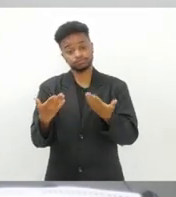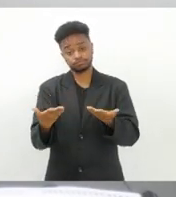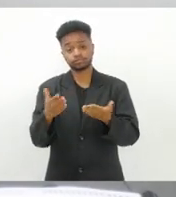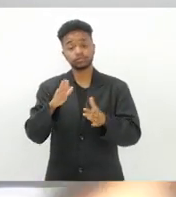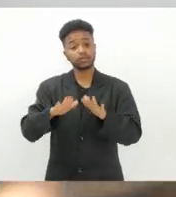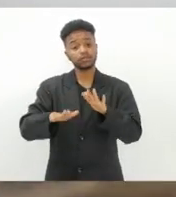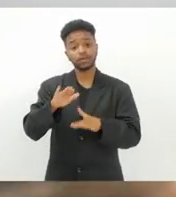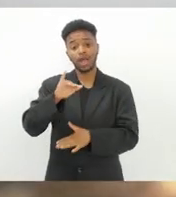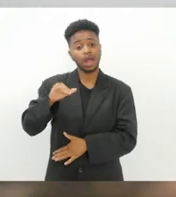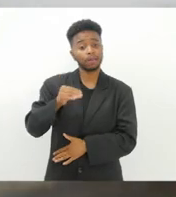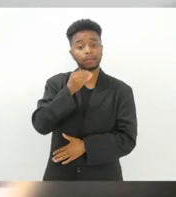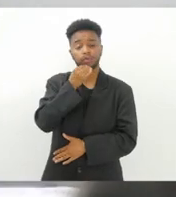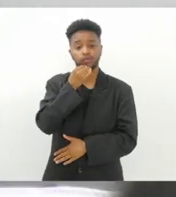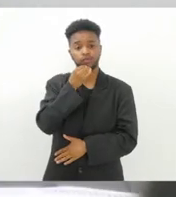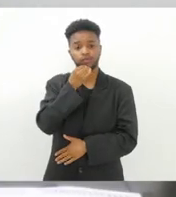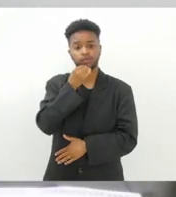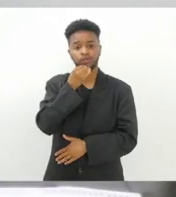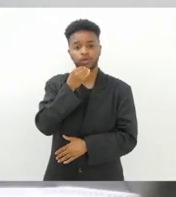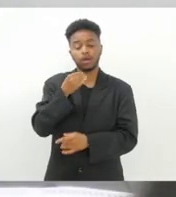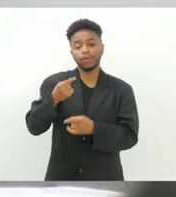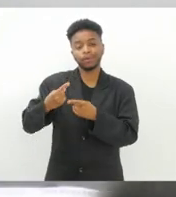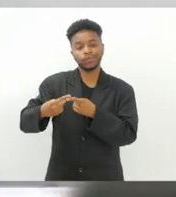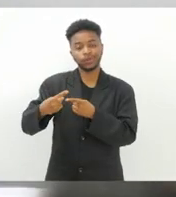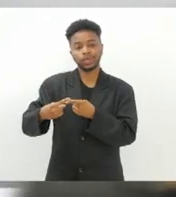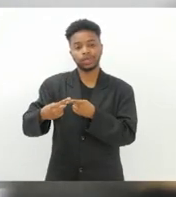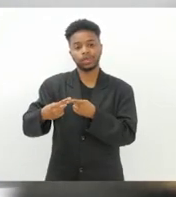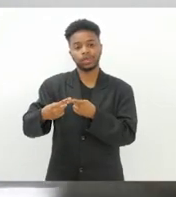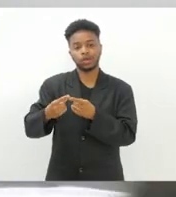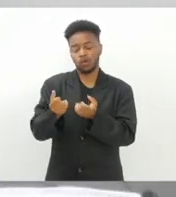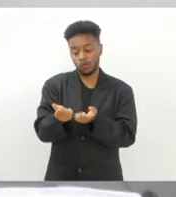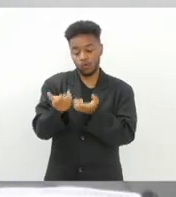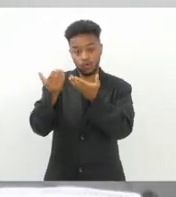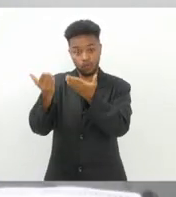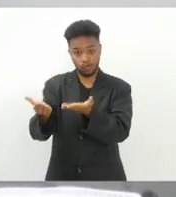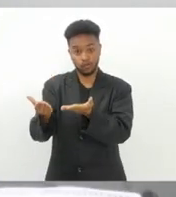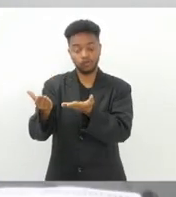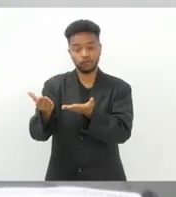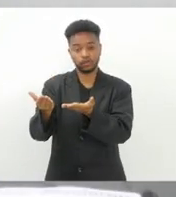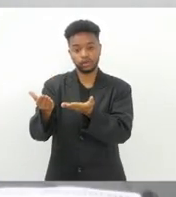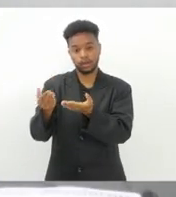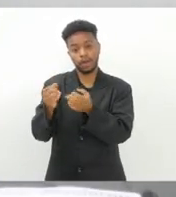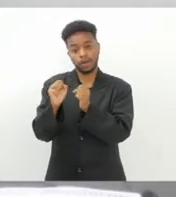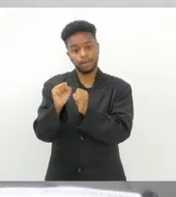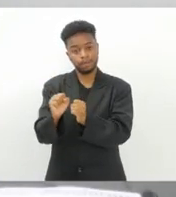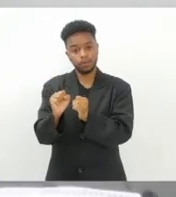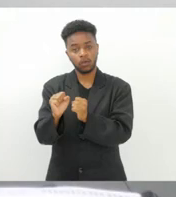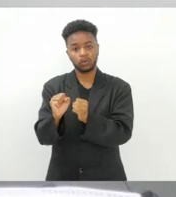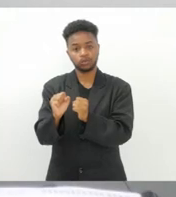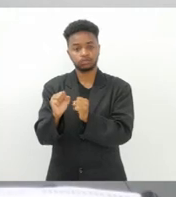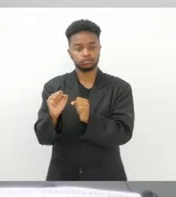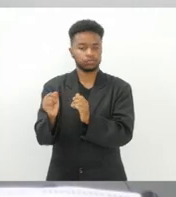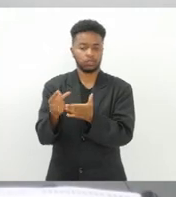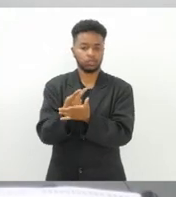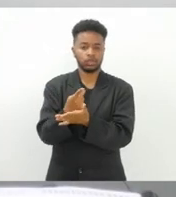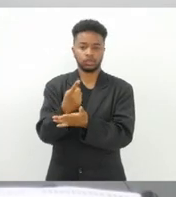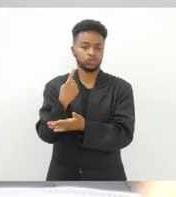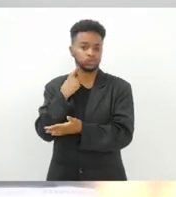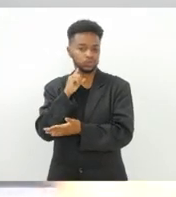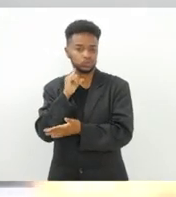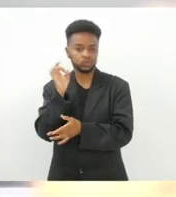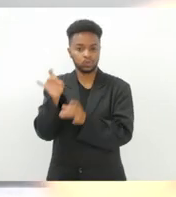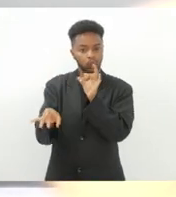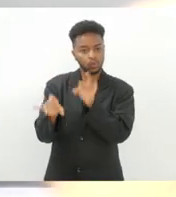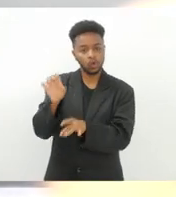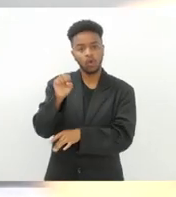aproveitavam o fato de que algumas das oferendas podem produzir poluição, outras com velas